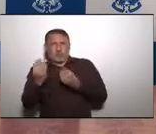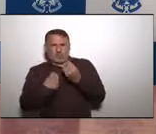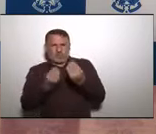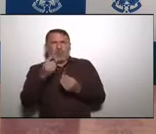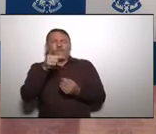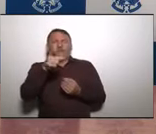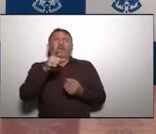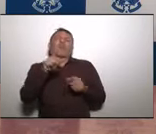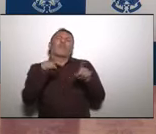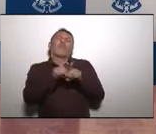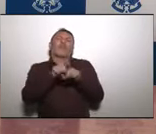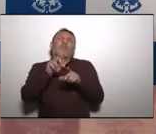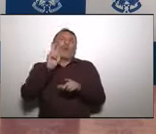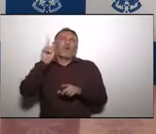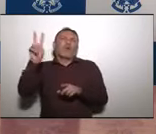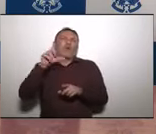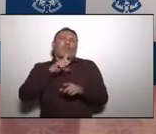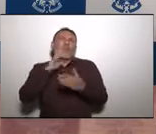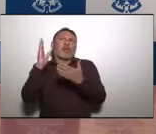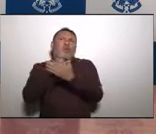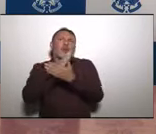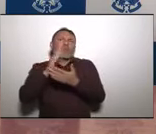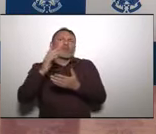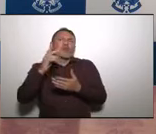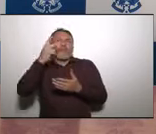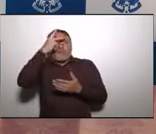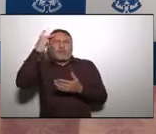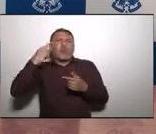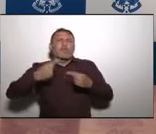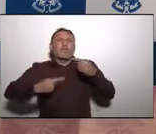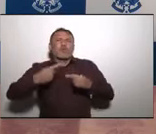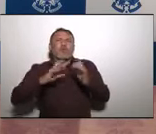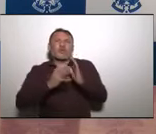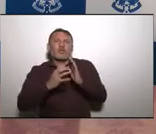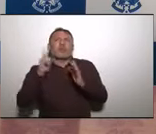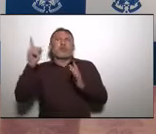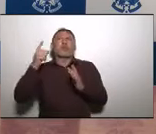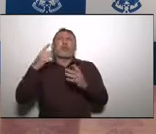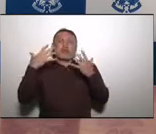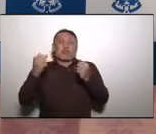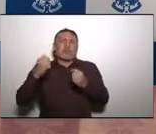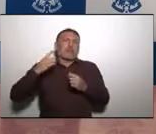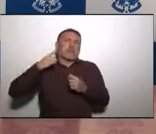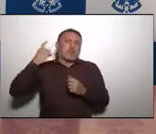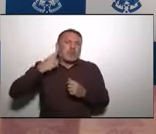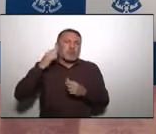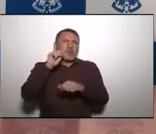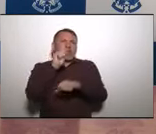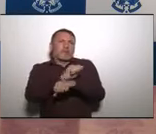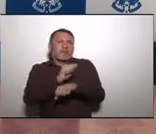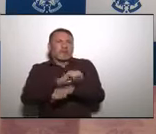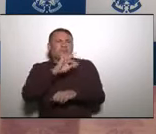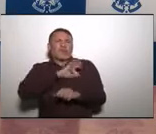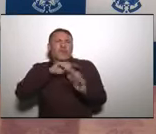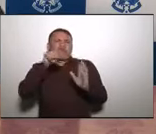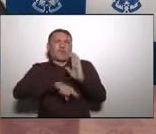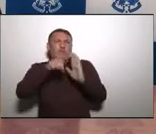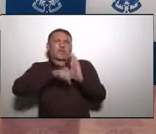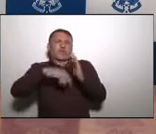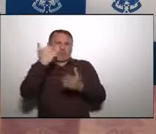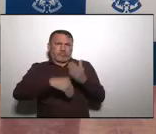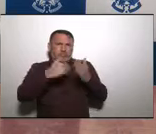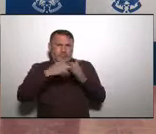alguns parlamentares que também propõem essa redução dos salários dos deputados e assessores? Fernanda, nós vamos